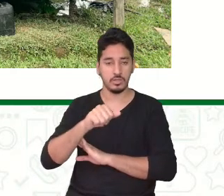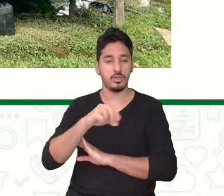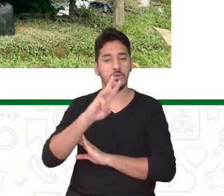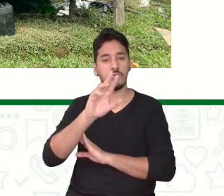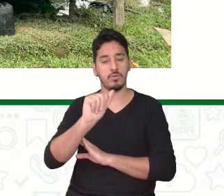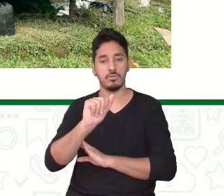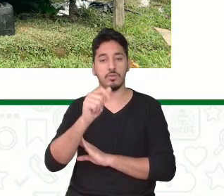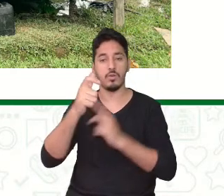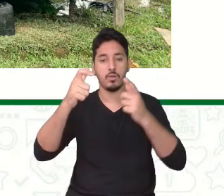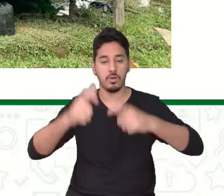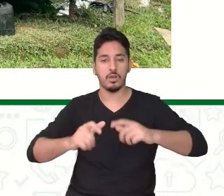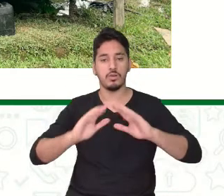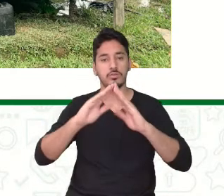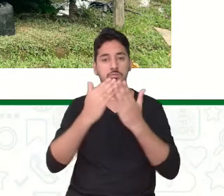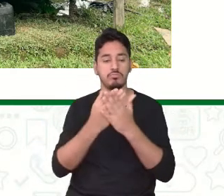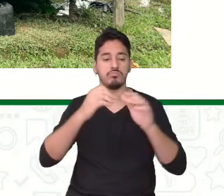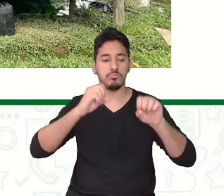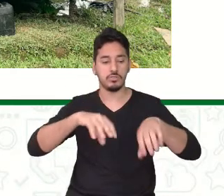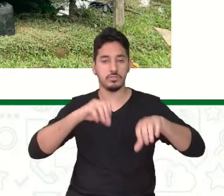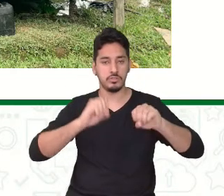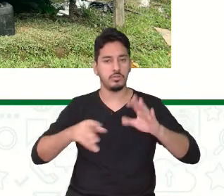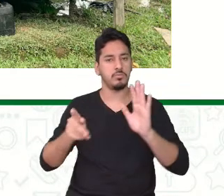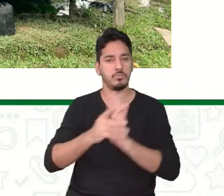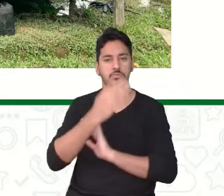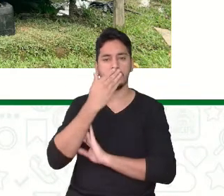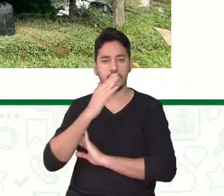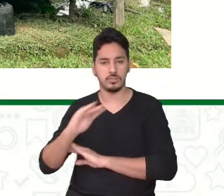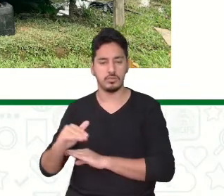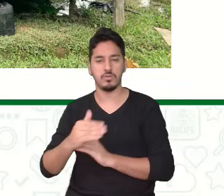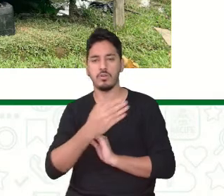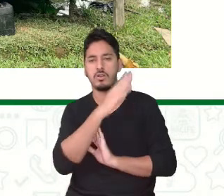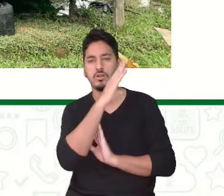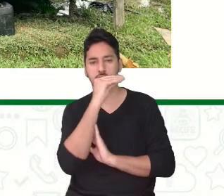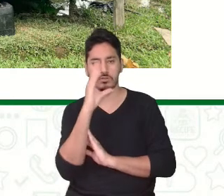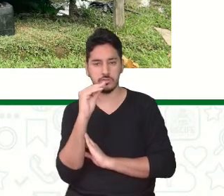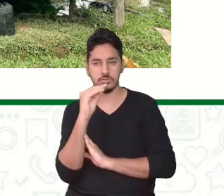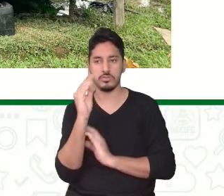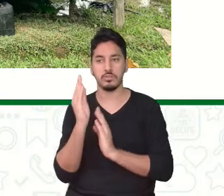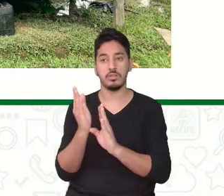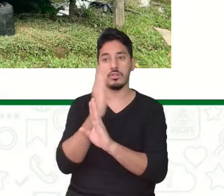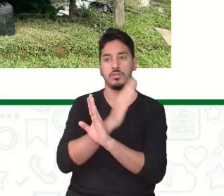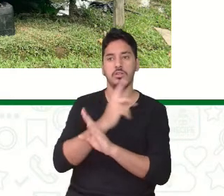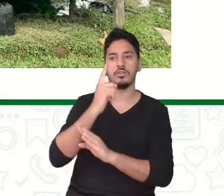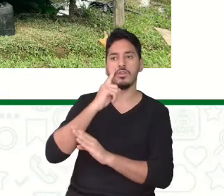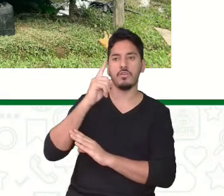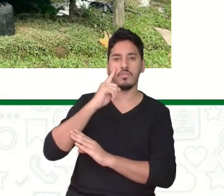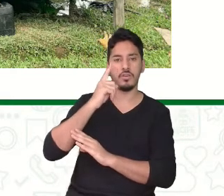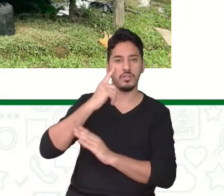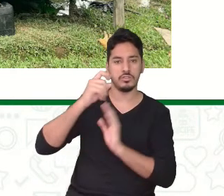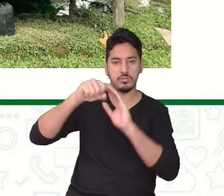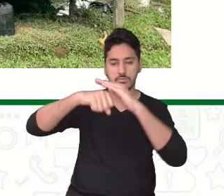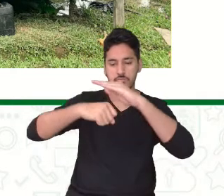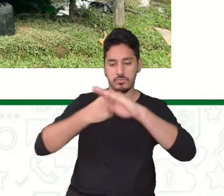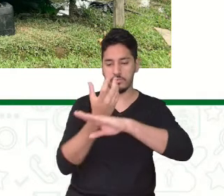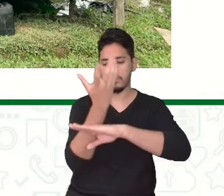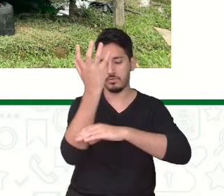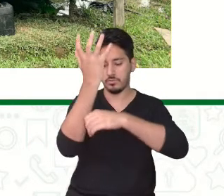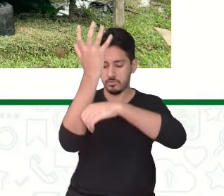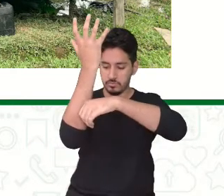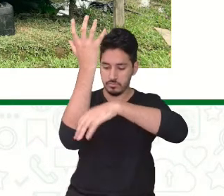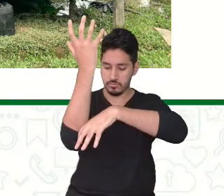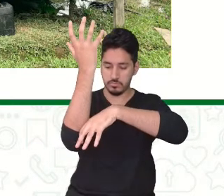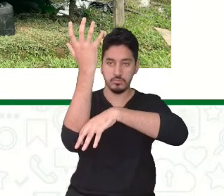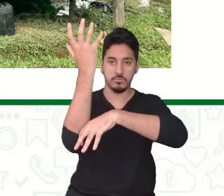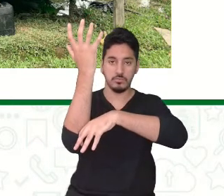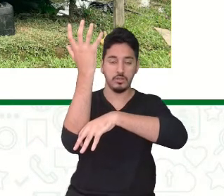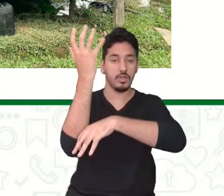ensino. Então, essa é a escola das crianças e adolescentes. E do outro lado, vocês estão vendo o tamanho dessa raiz? Porque na Amazônia tudo